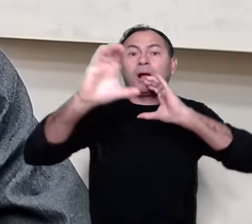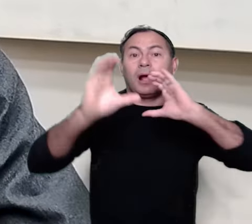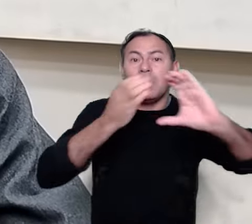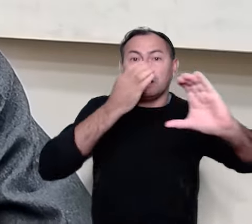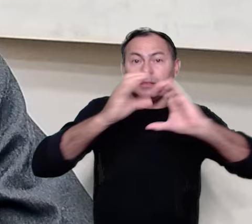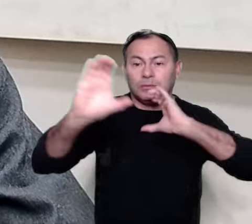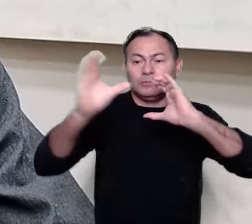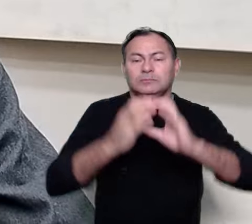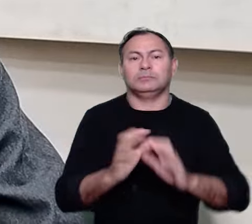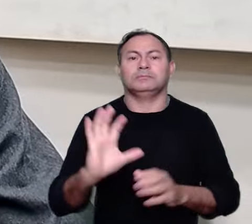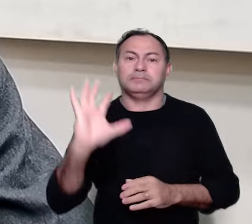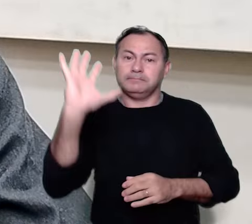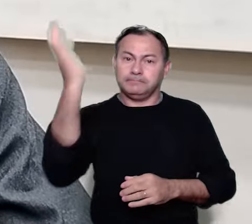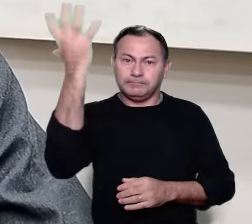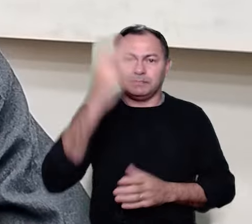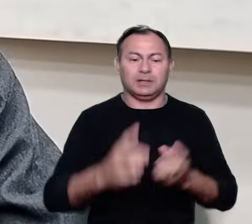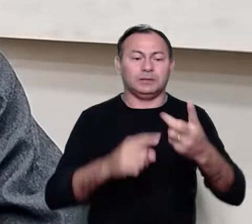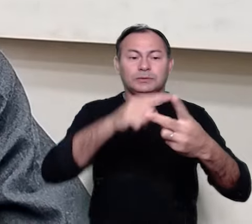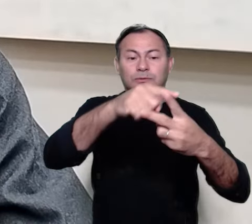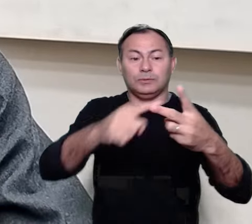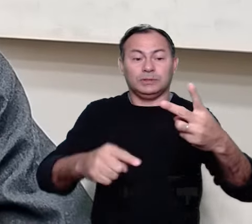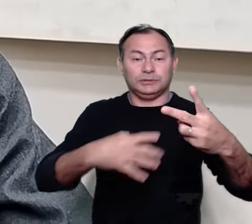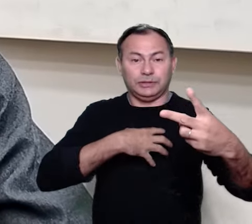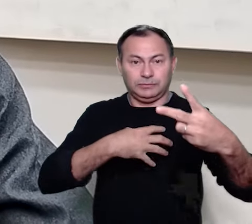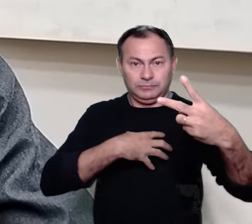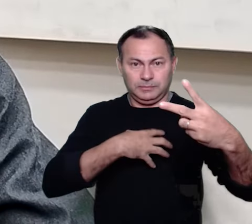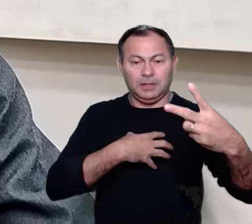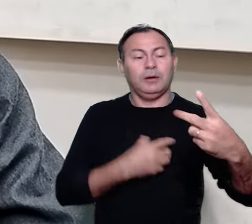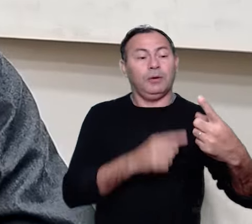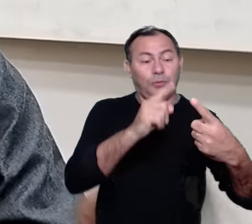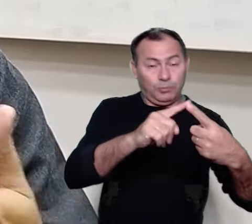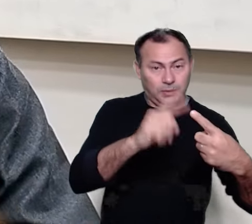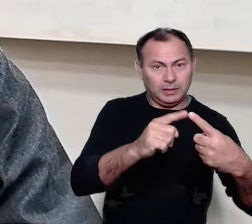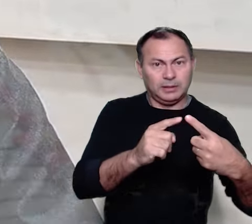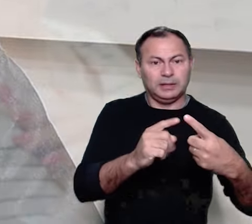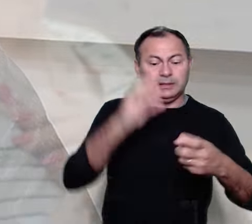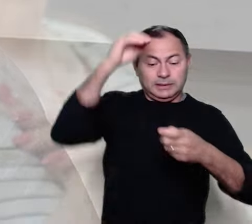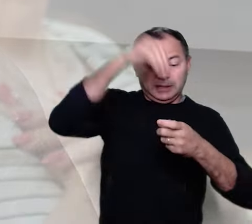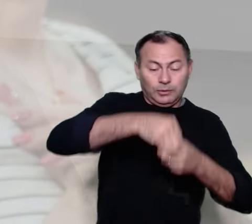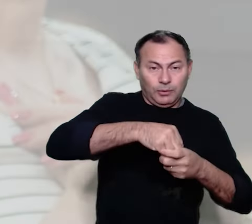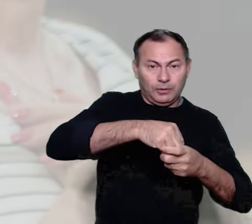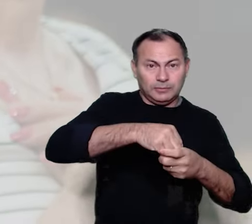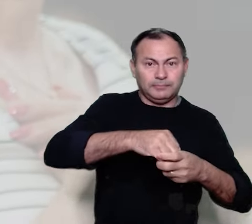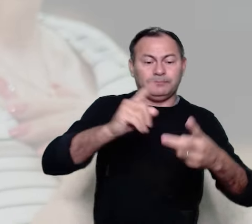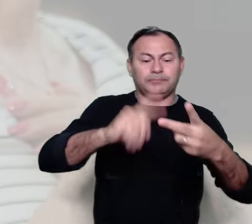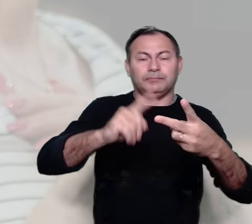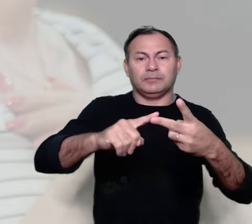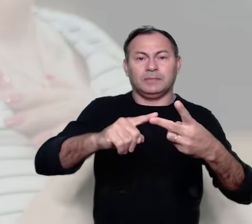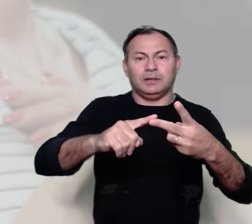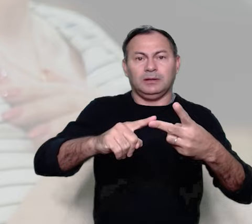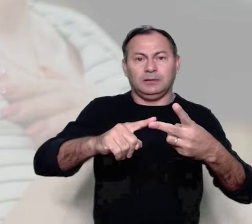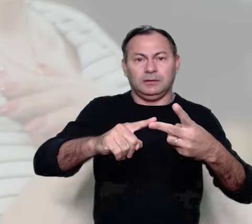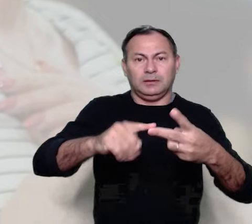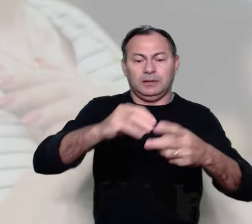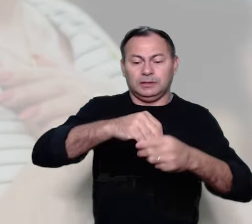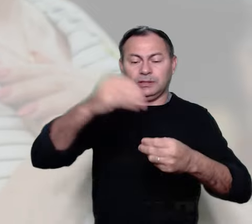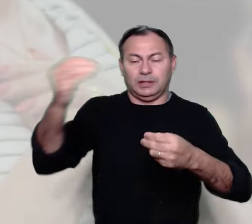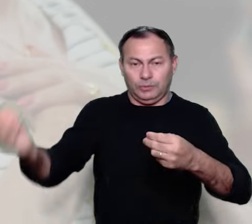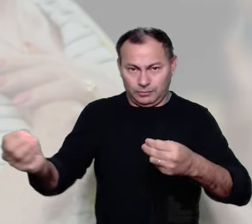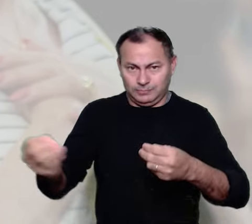meio do canto acontece de duas formas, uma interior e outra